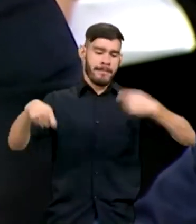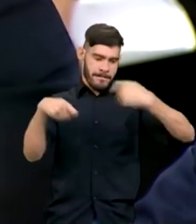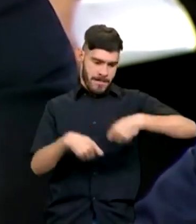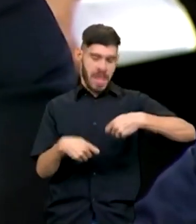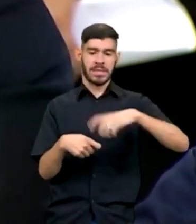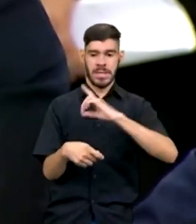Polícia Federal